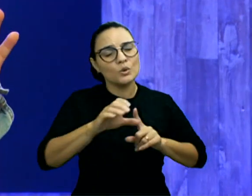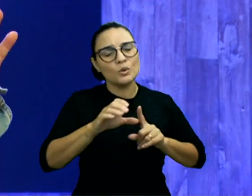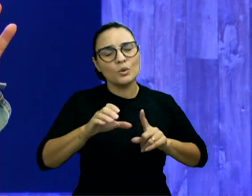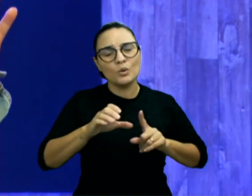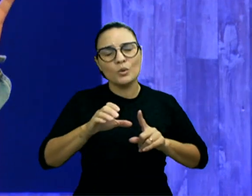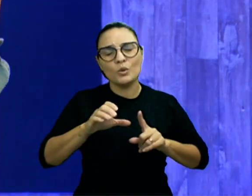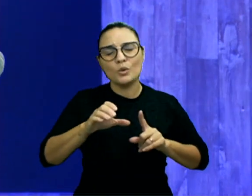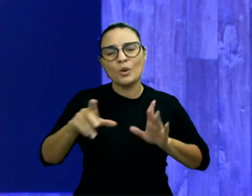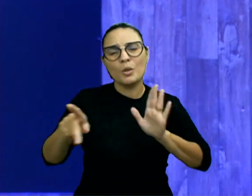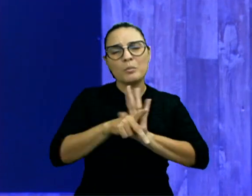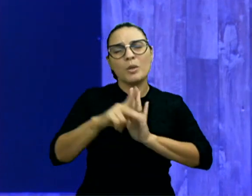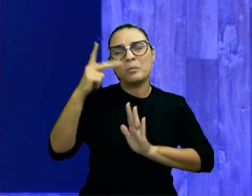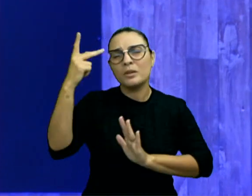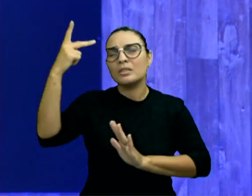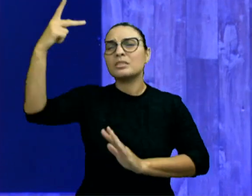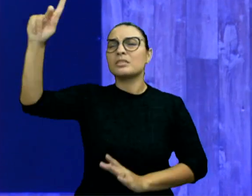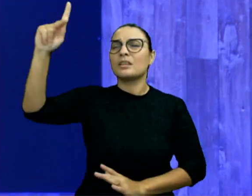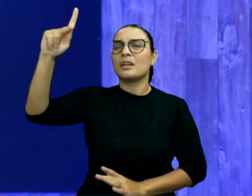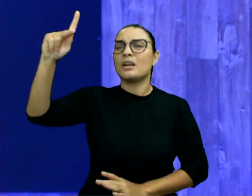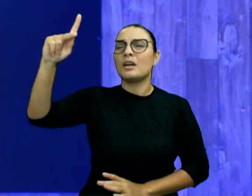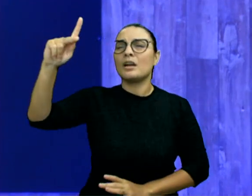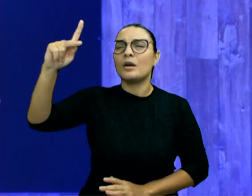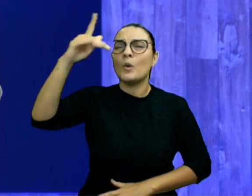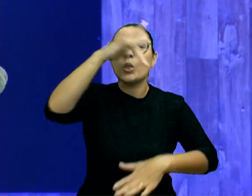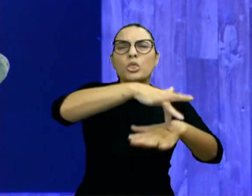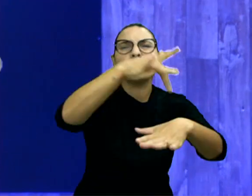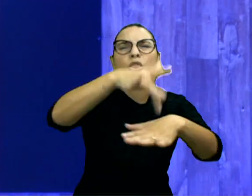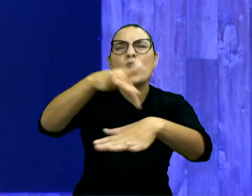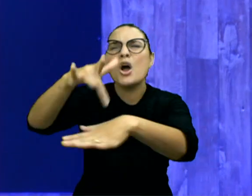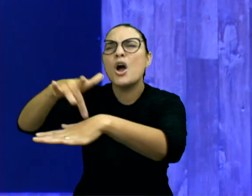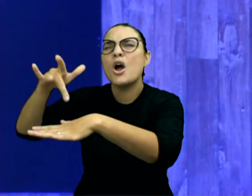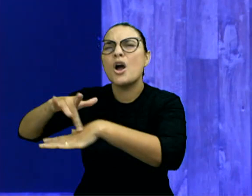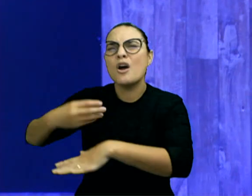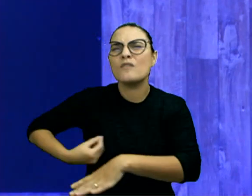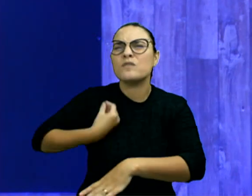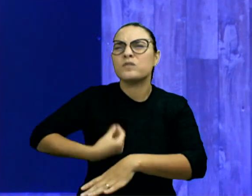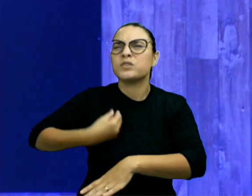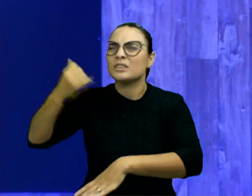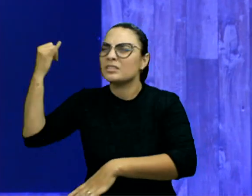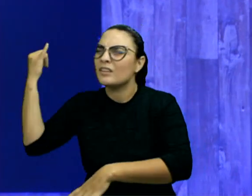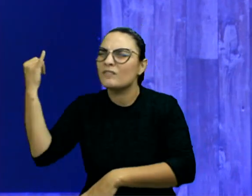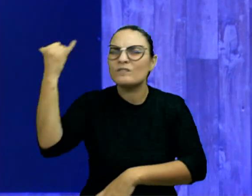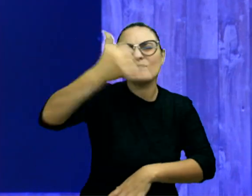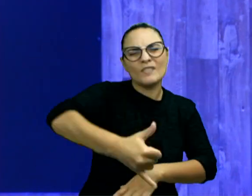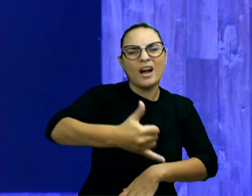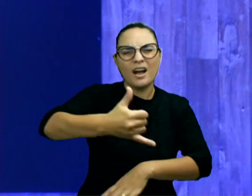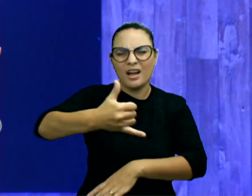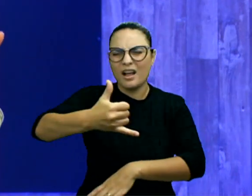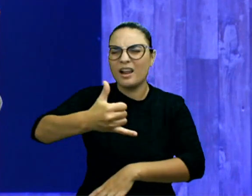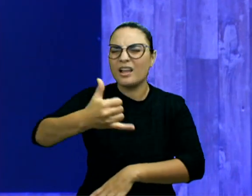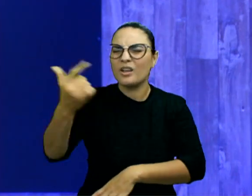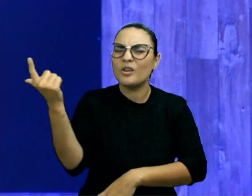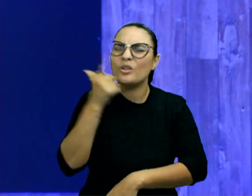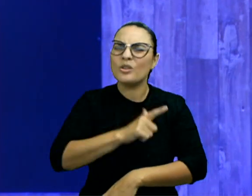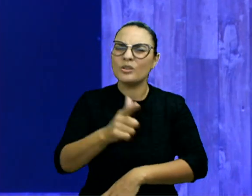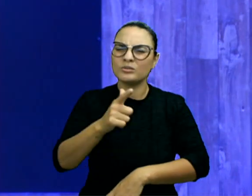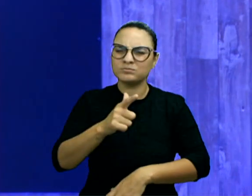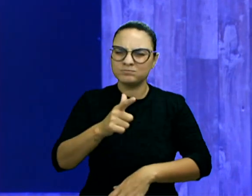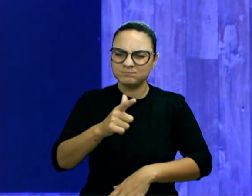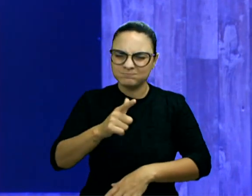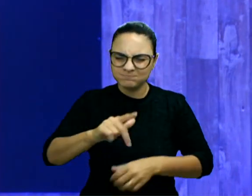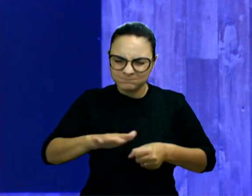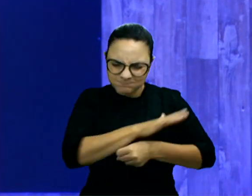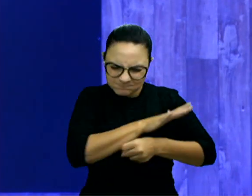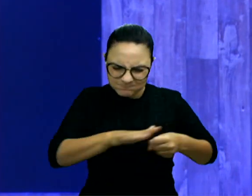nome, Pai. Pai, vidas que foram tocadas por ti, completa essa palavra, completa essa mensagem, em nome de